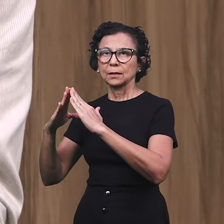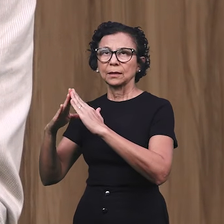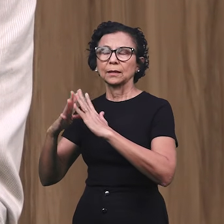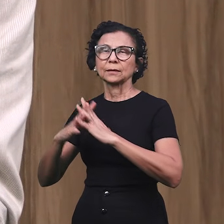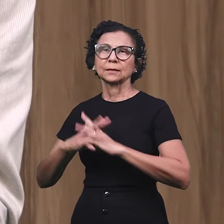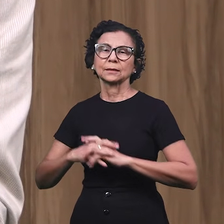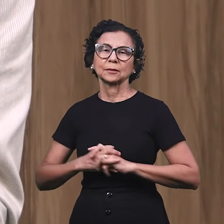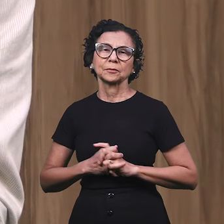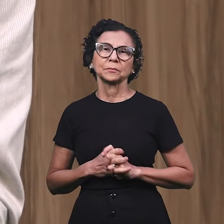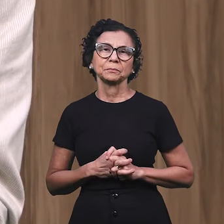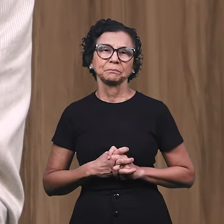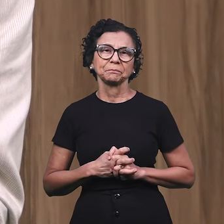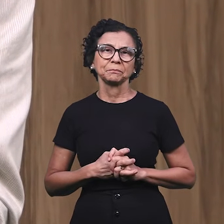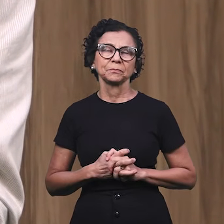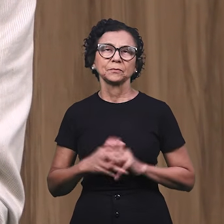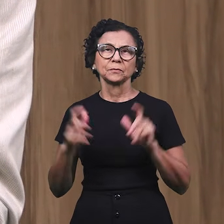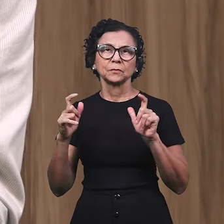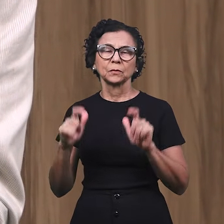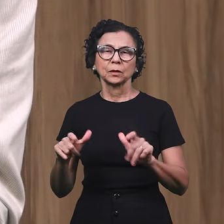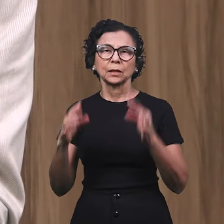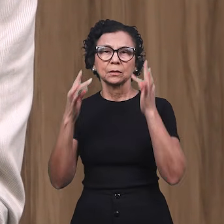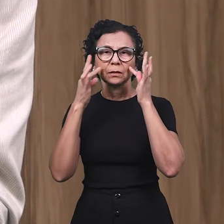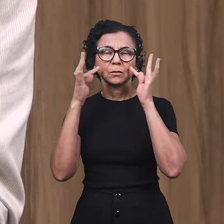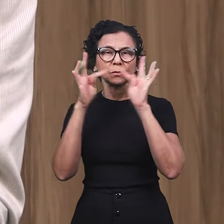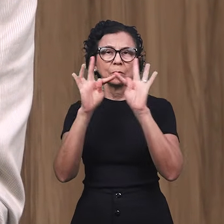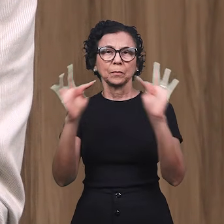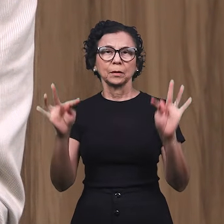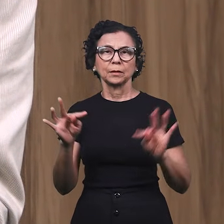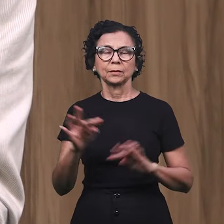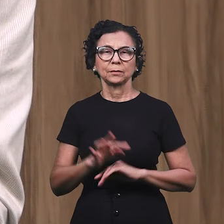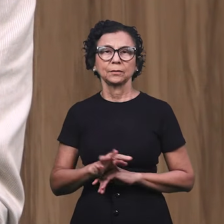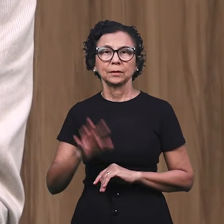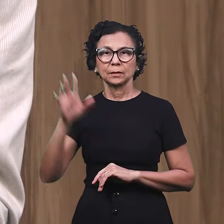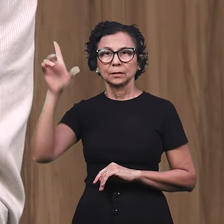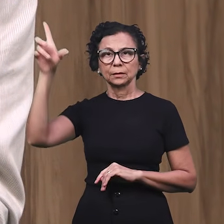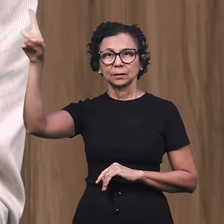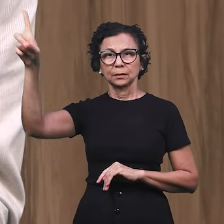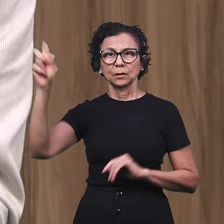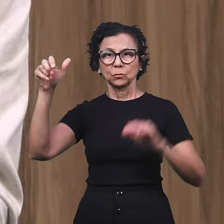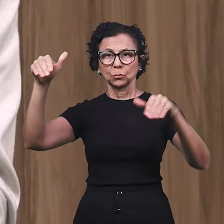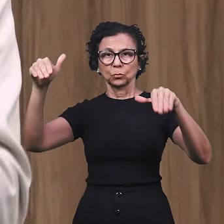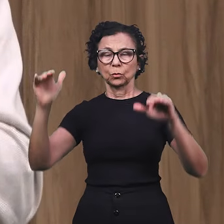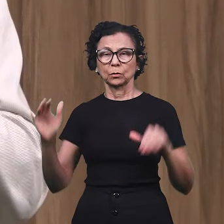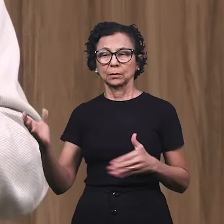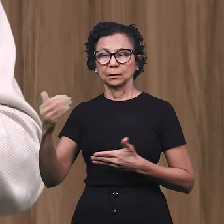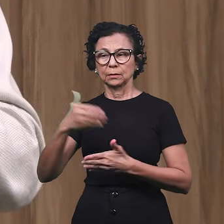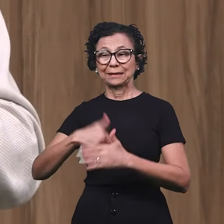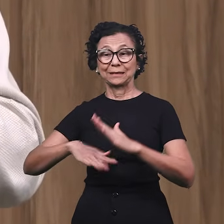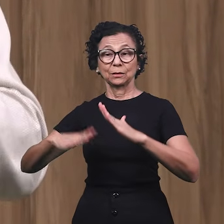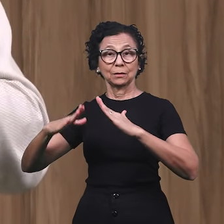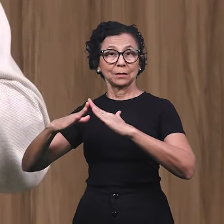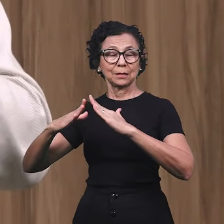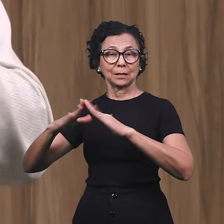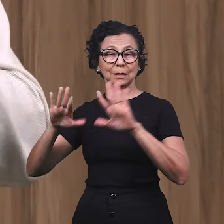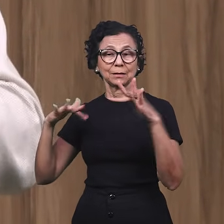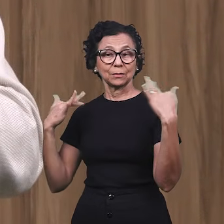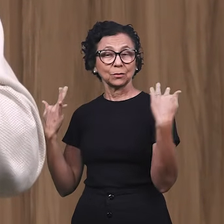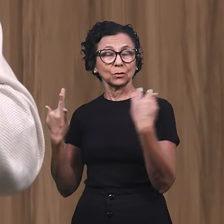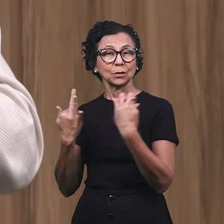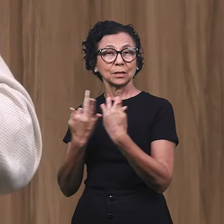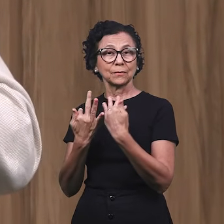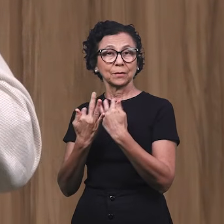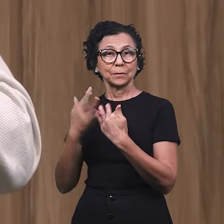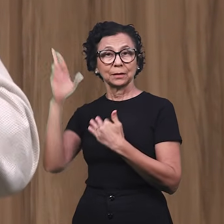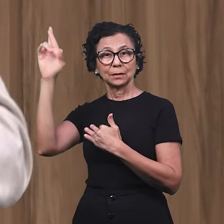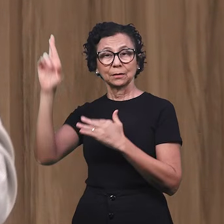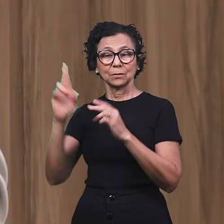a casa do rei. Que o trono do Deus Todo-Poderoso possa estar estabelecido na nossa casa. E que o rei habite